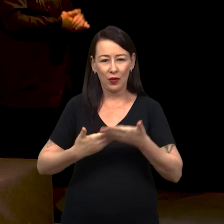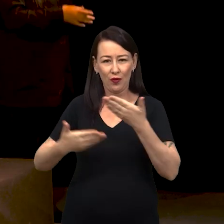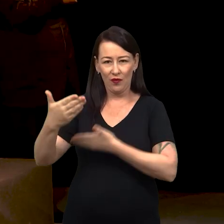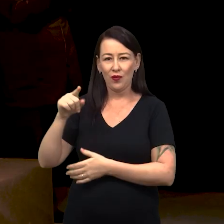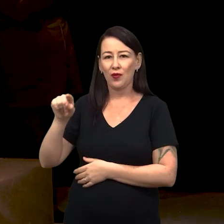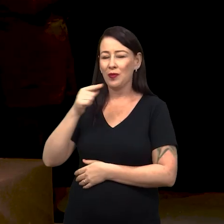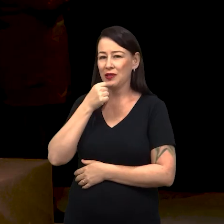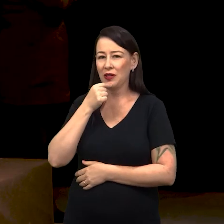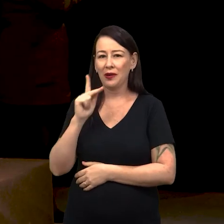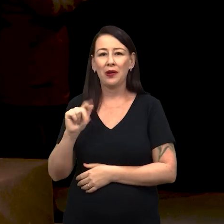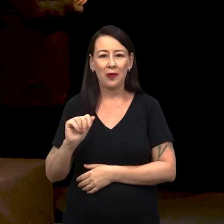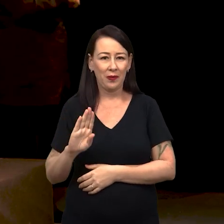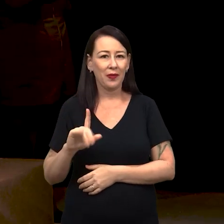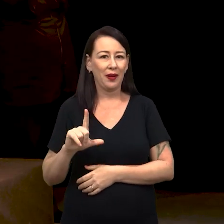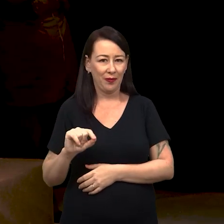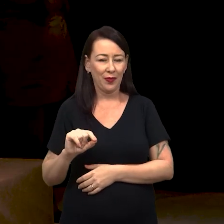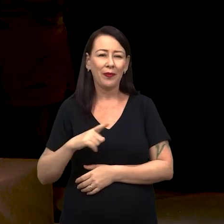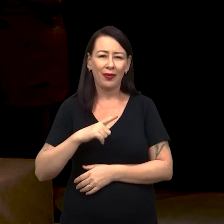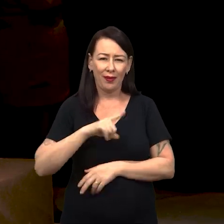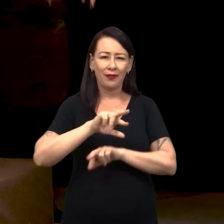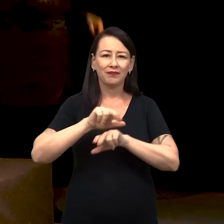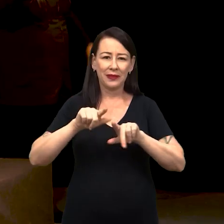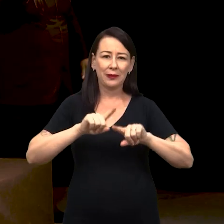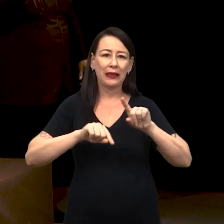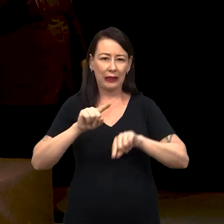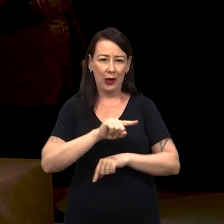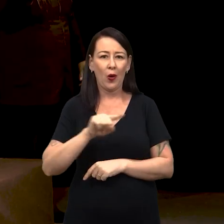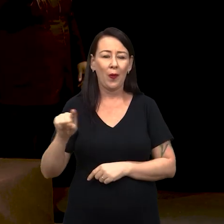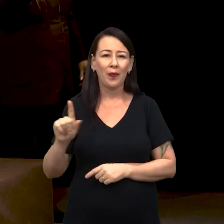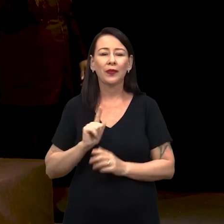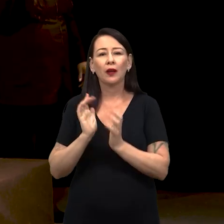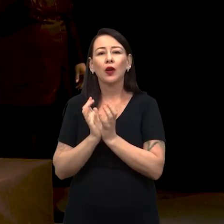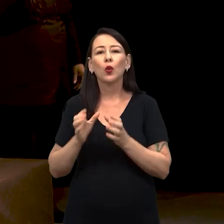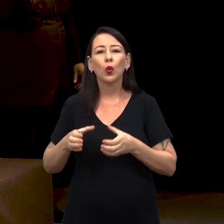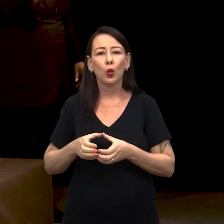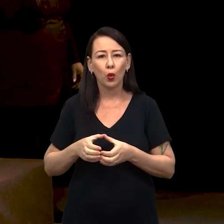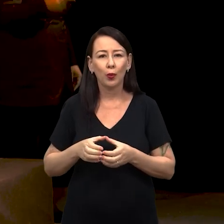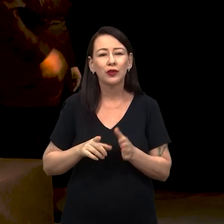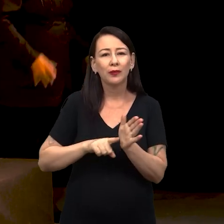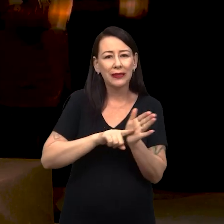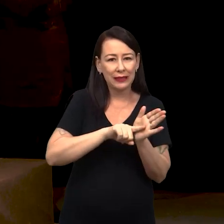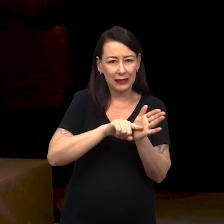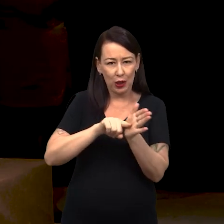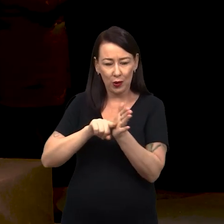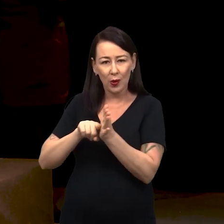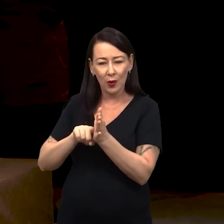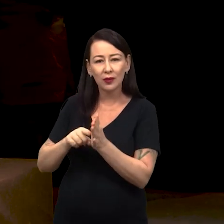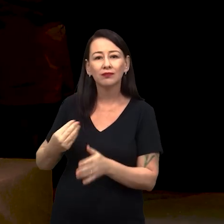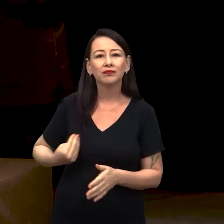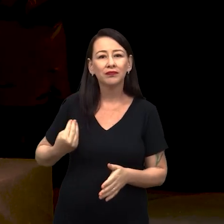partilhar depois com o Pablo um pouco desse material. A gente tem um grupo de